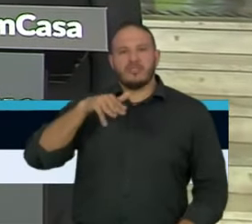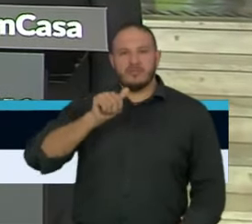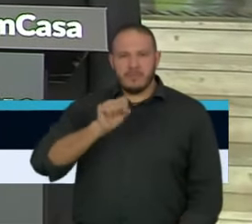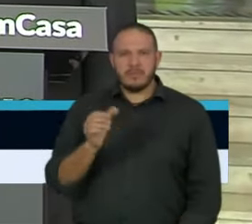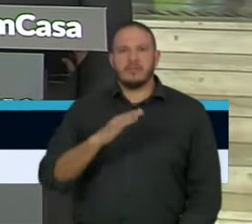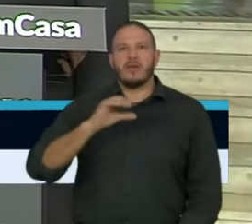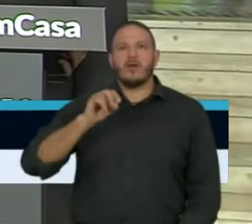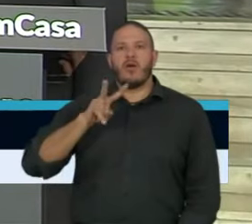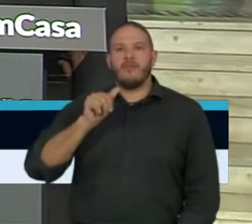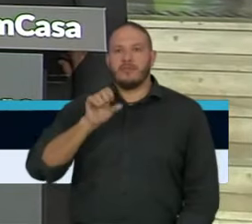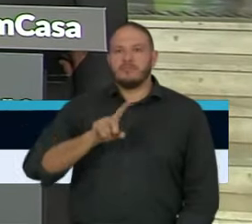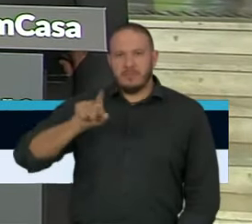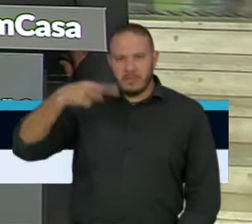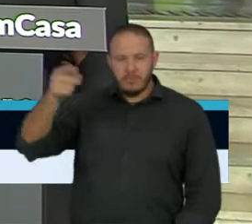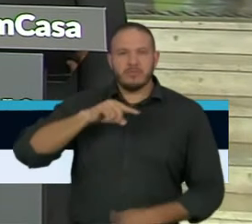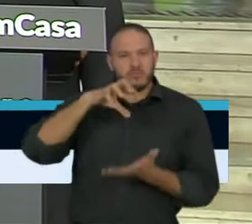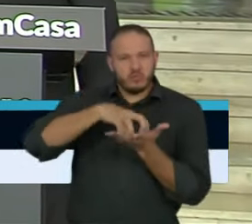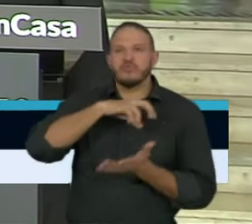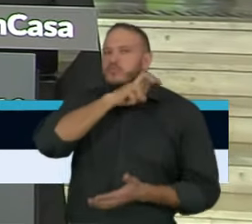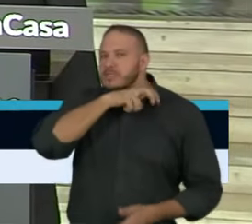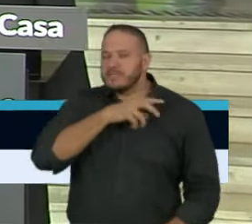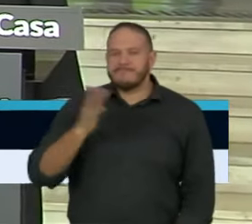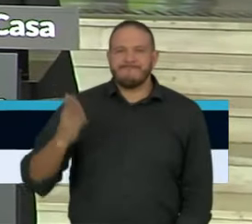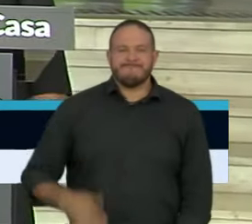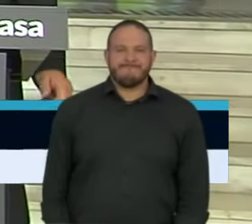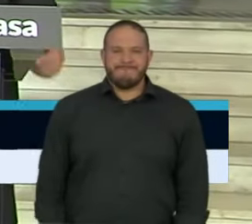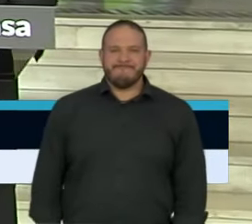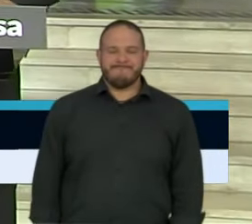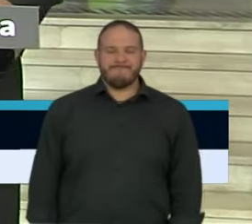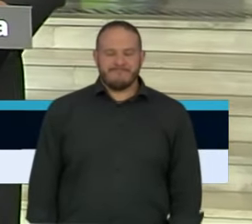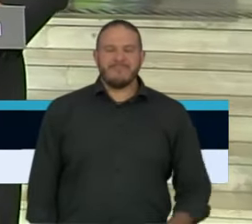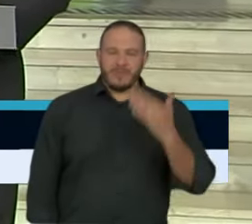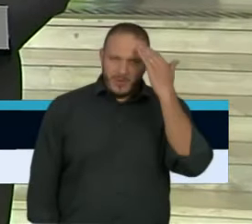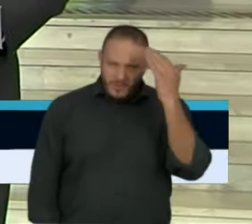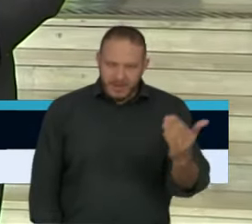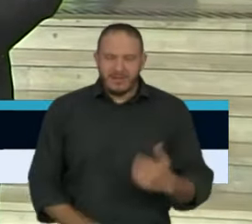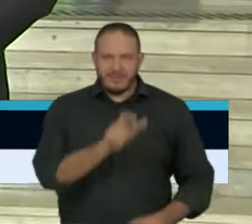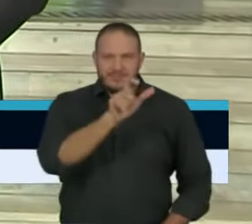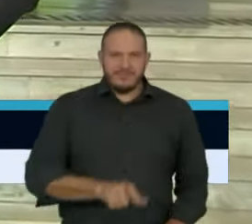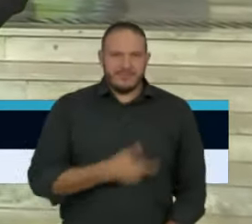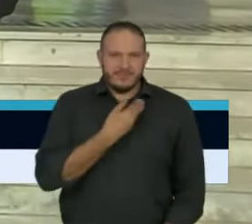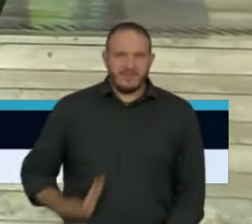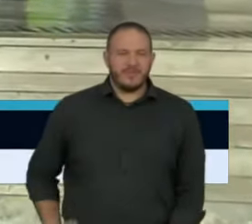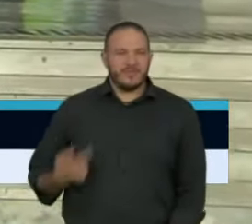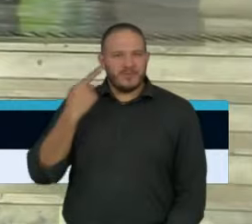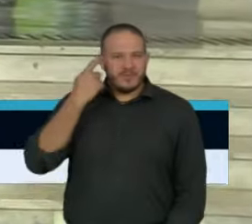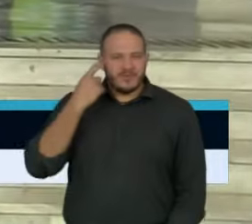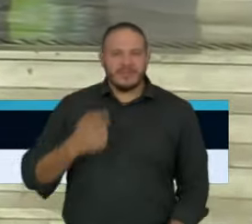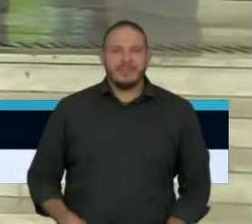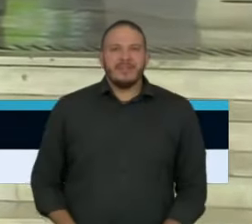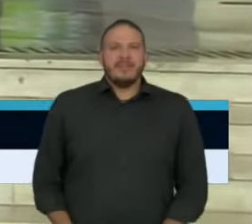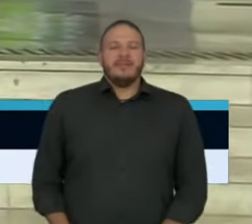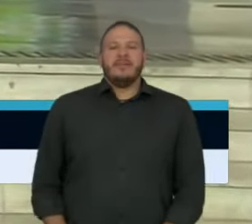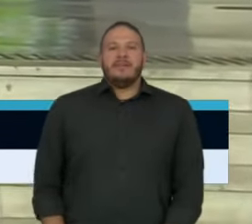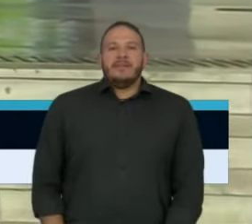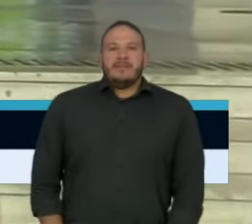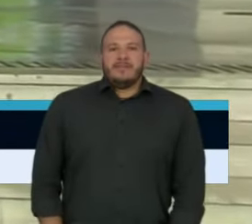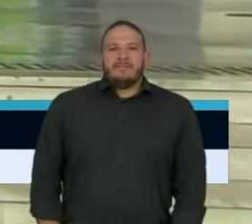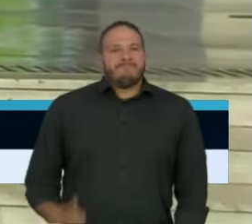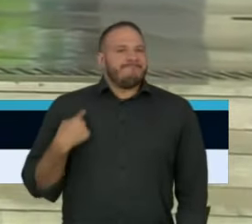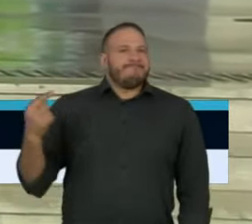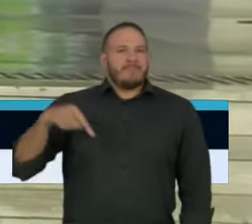Butantan. Muito obrigado. Guerman. Muito obrigado, senhor governador. Nós temos aqui